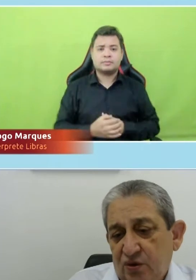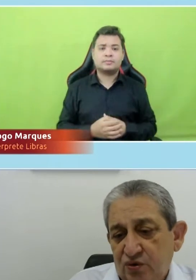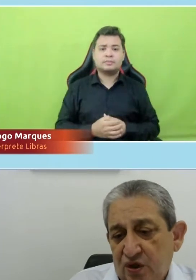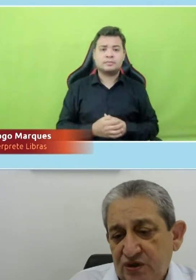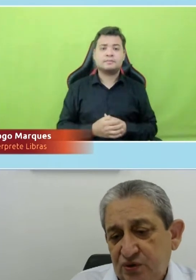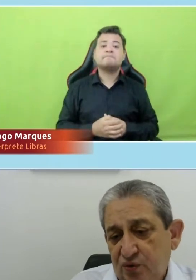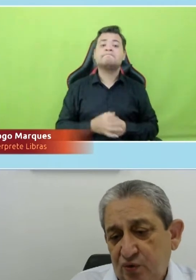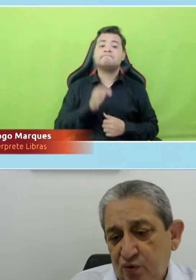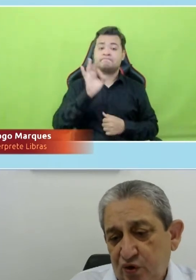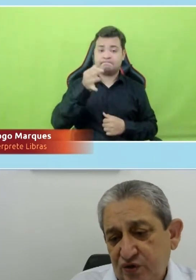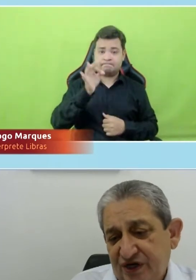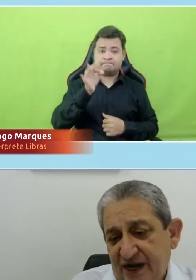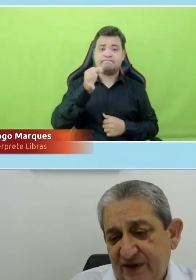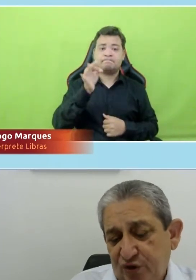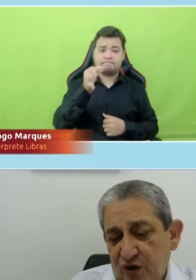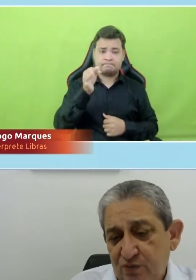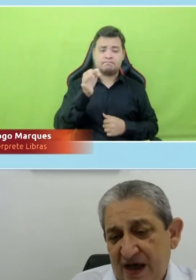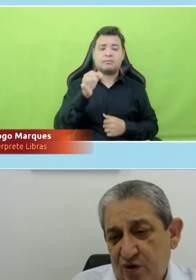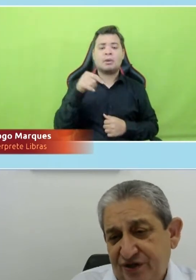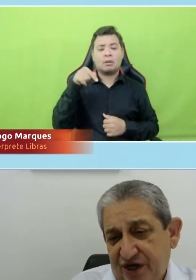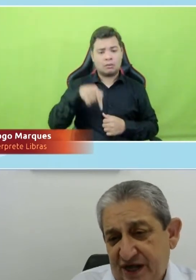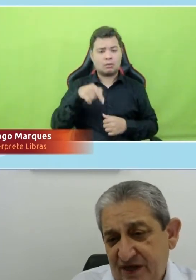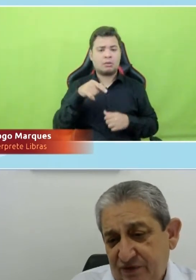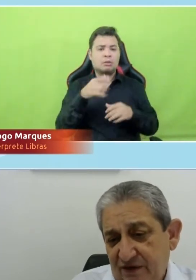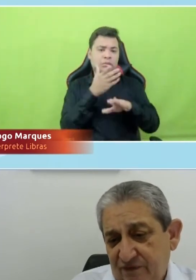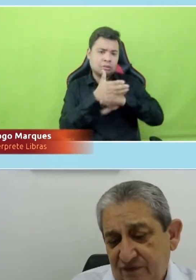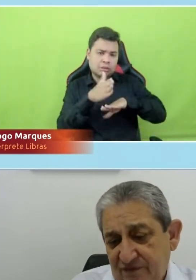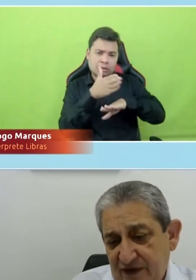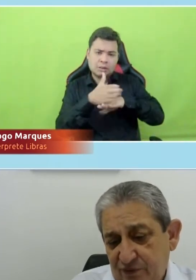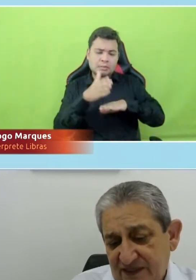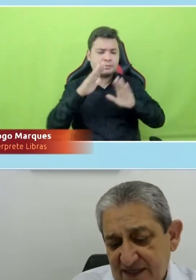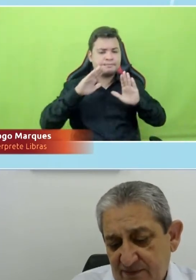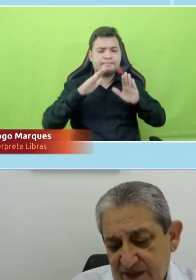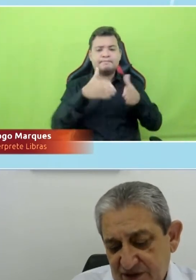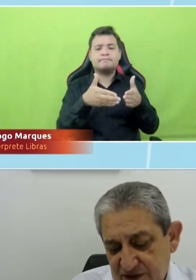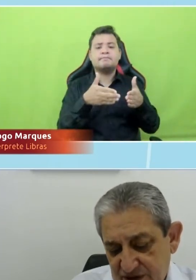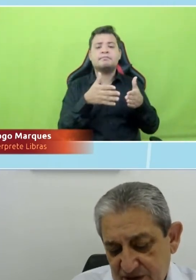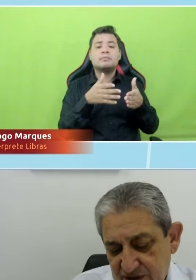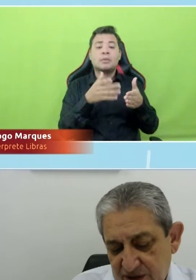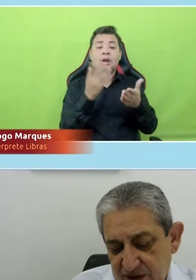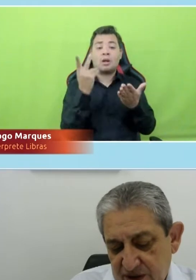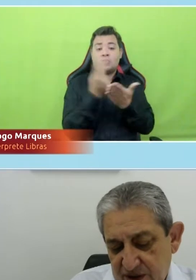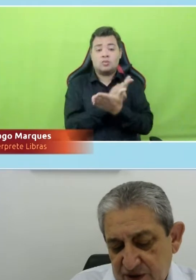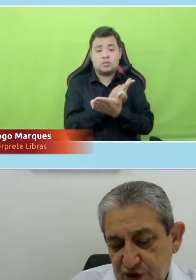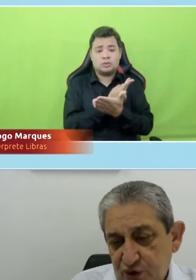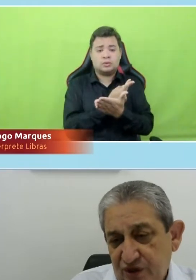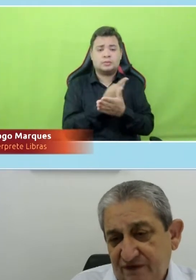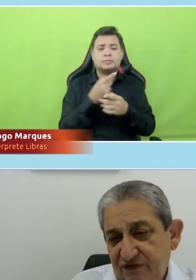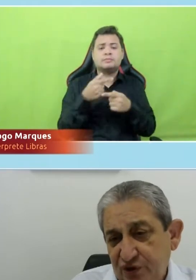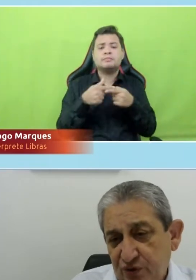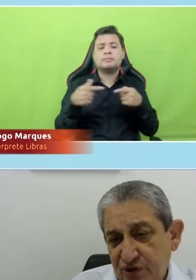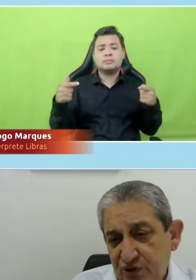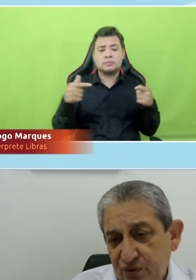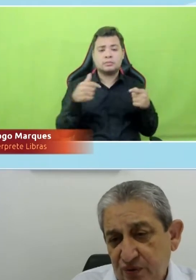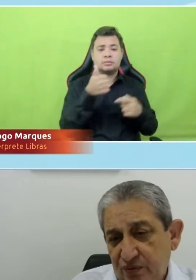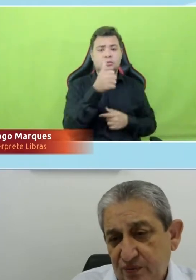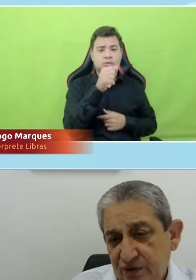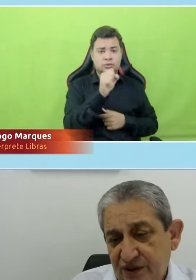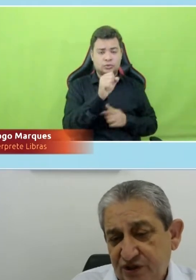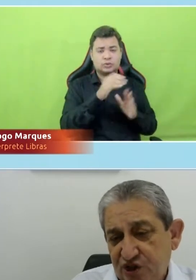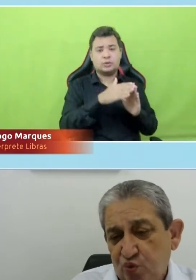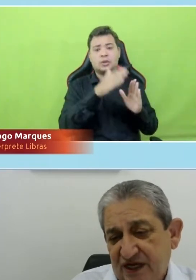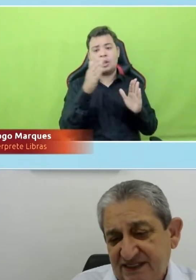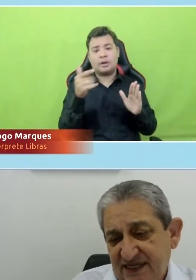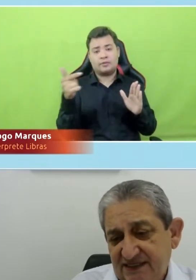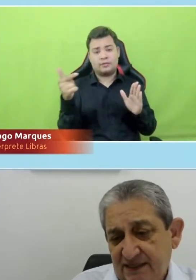O nosso treinamento, nosso maior treinamento, ele foi feito na semana de 18 a 22 de julho, portanto,